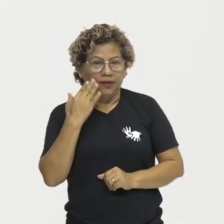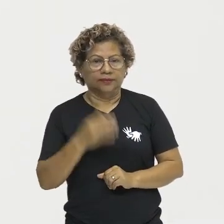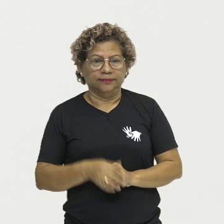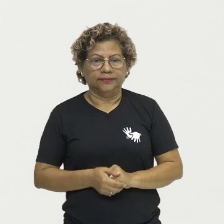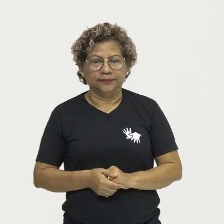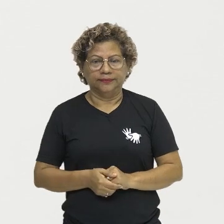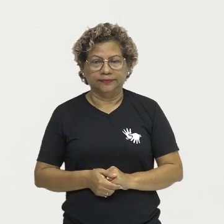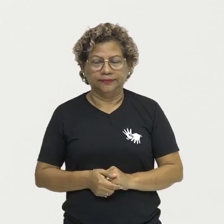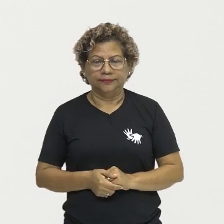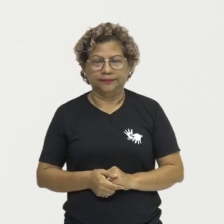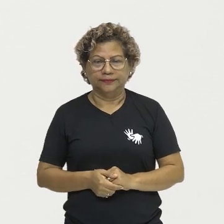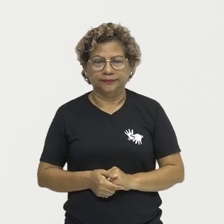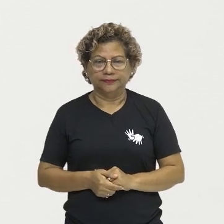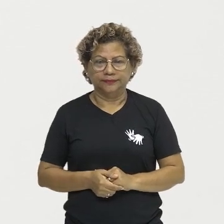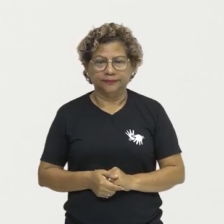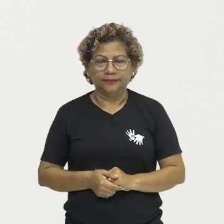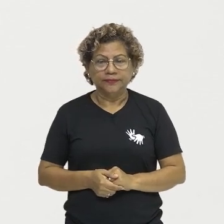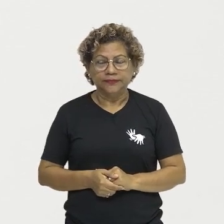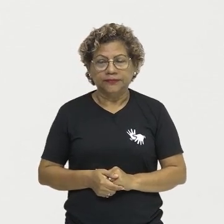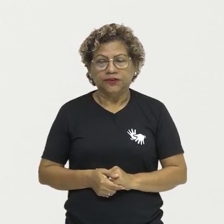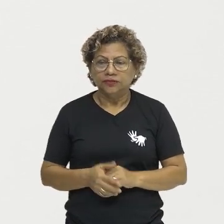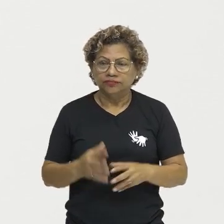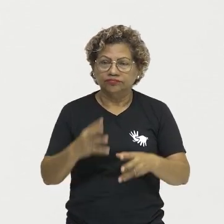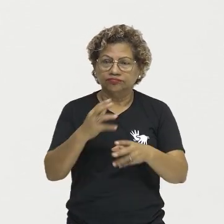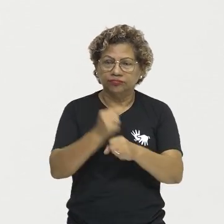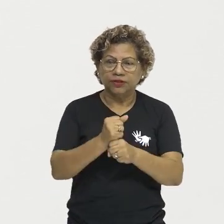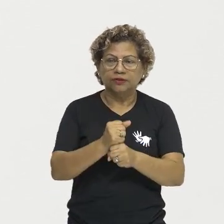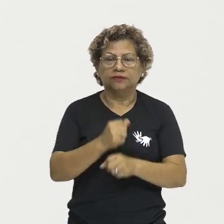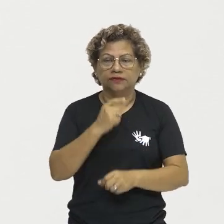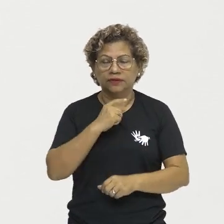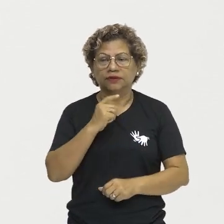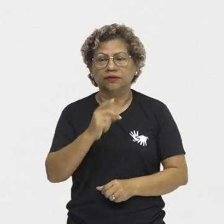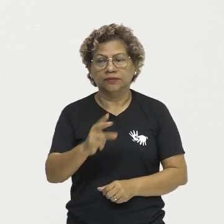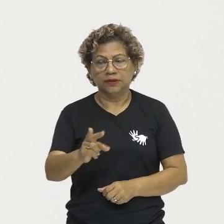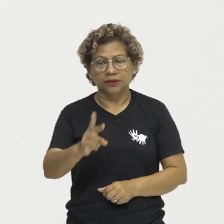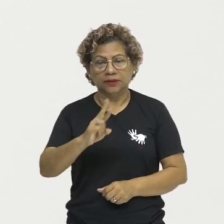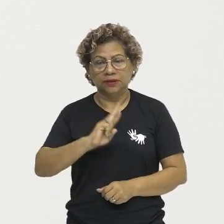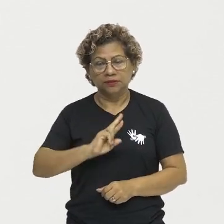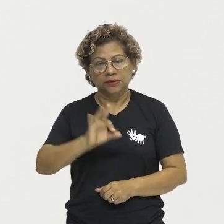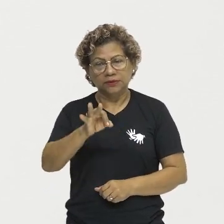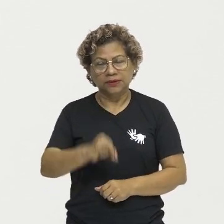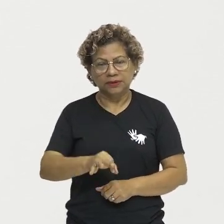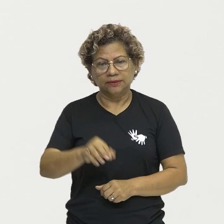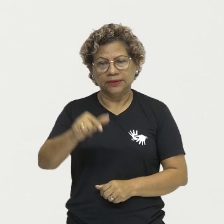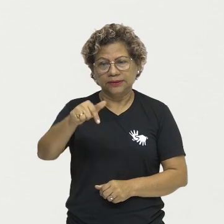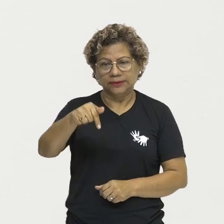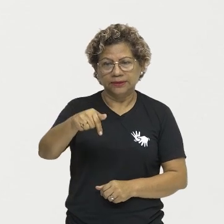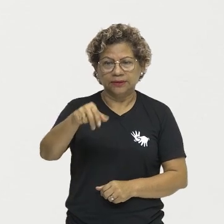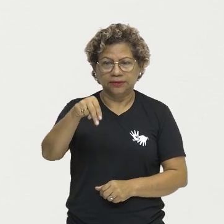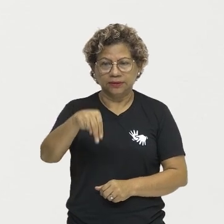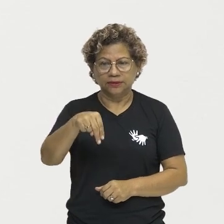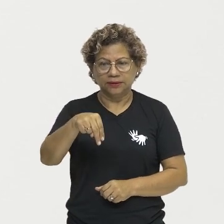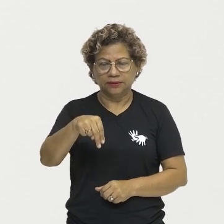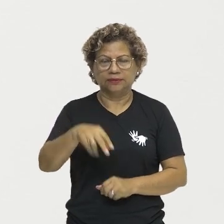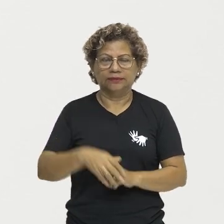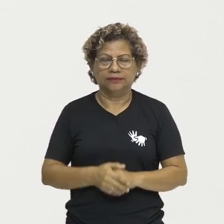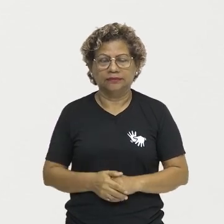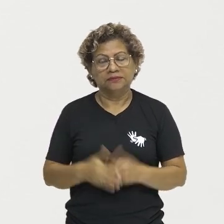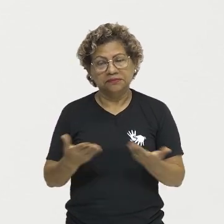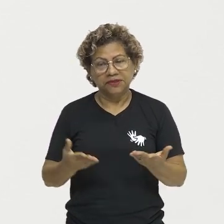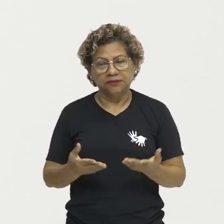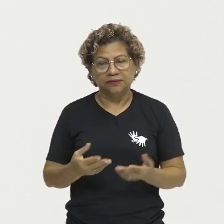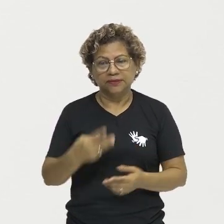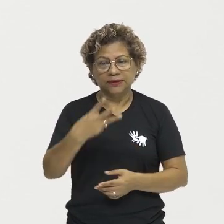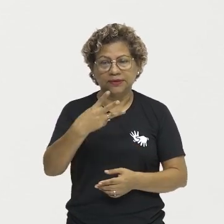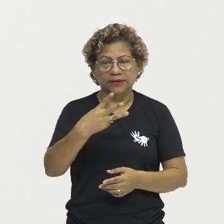é a soma F1 mais F2, e o resultado, então, aqui está, ó, 7 newtons. 3 mais 4 igual a